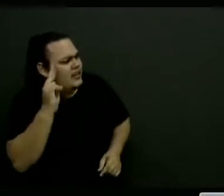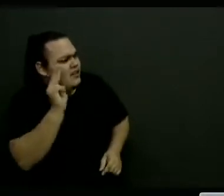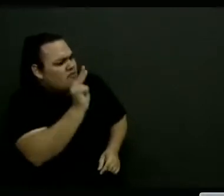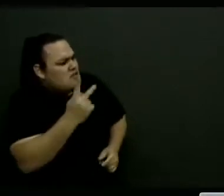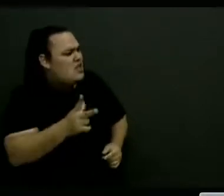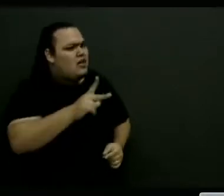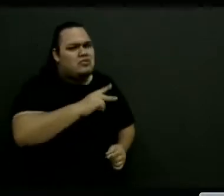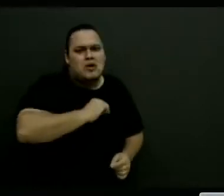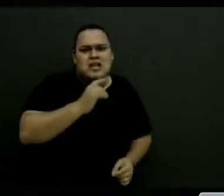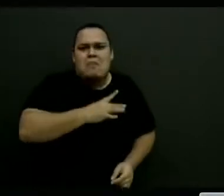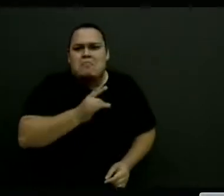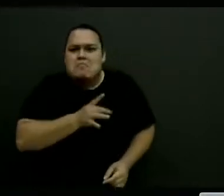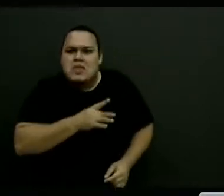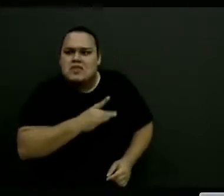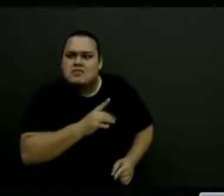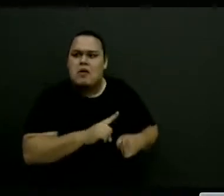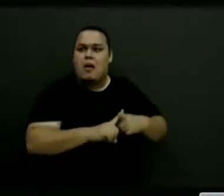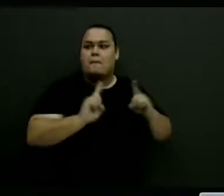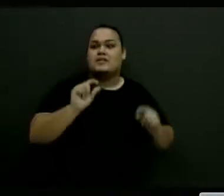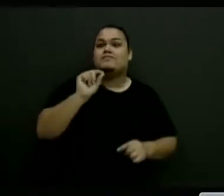E no momento em que Cristo foi transfigurado,